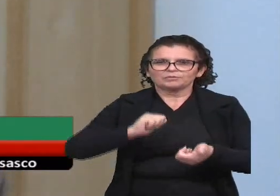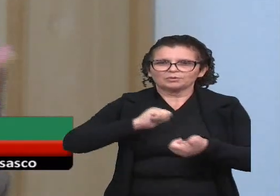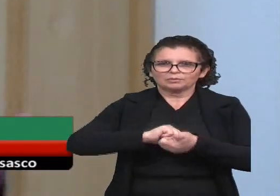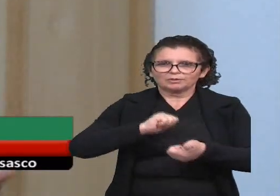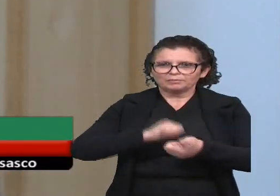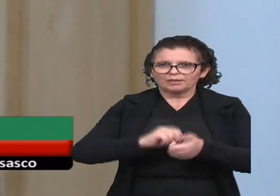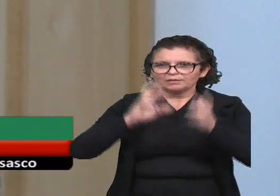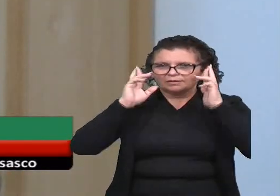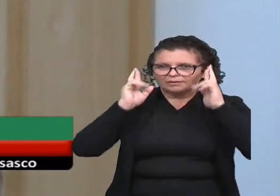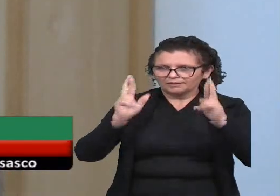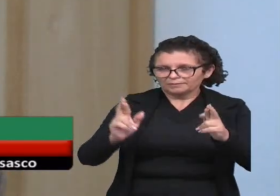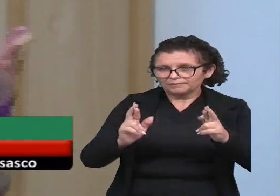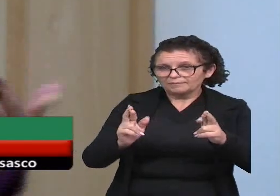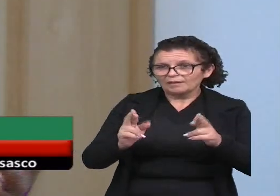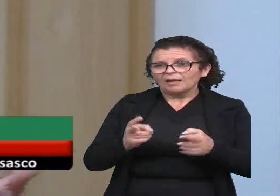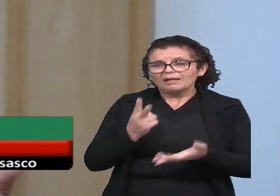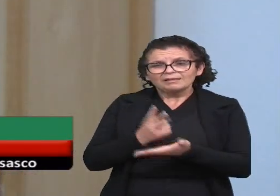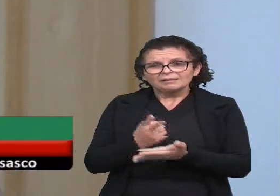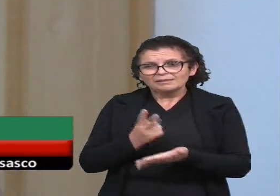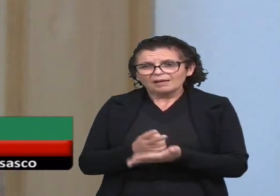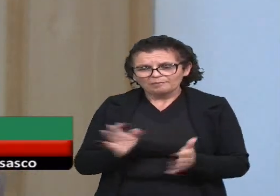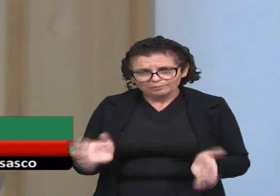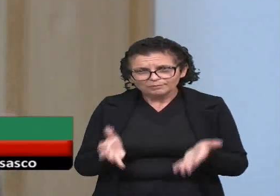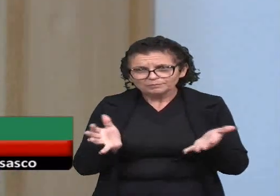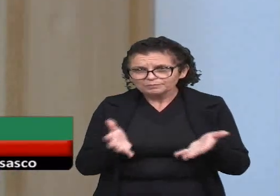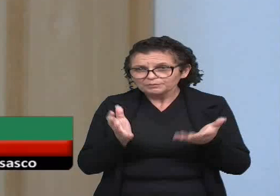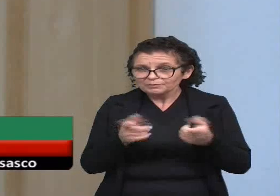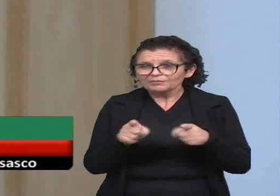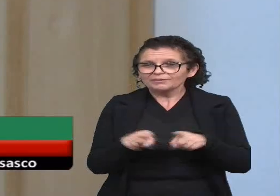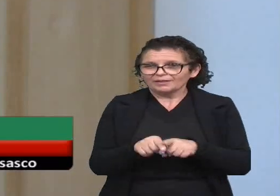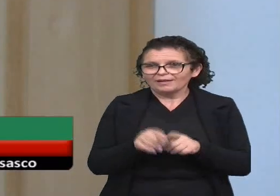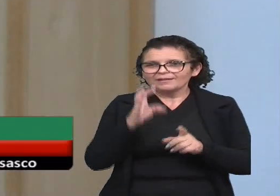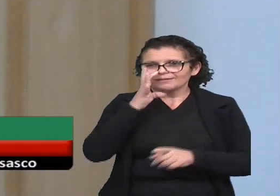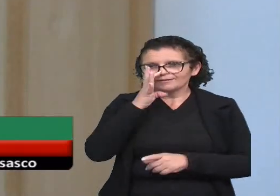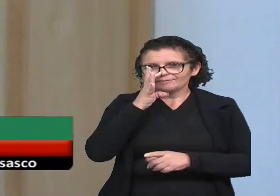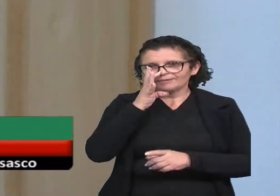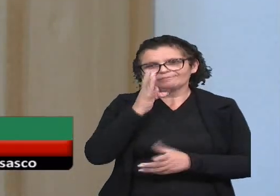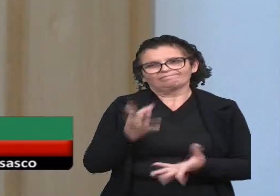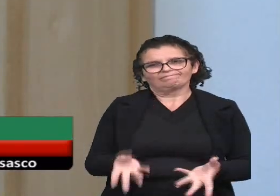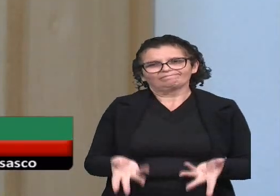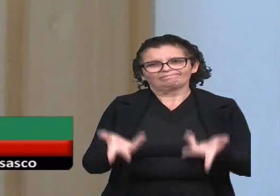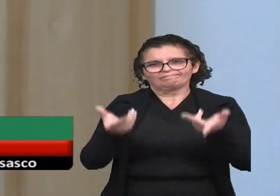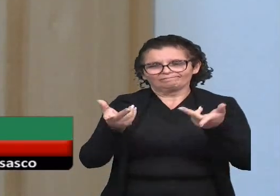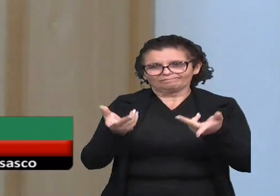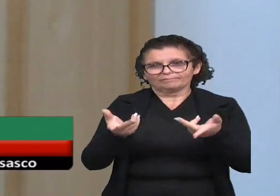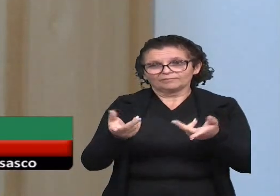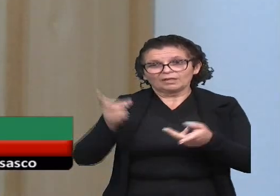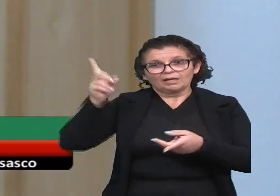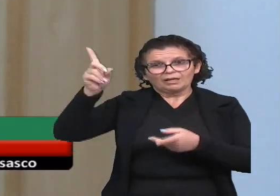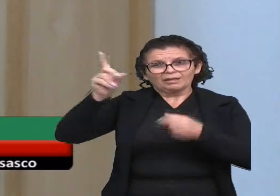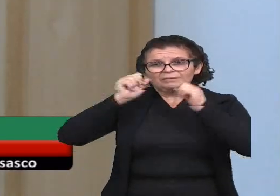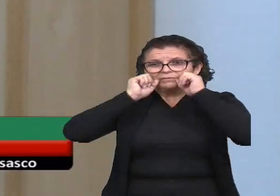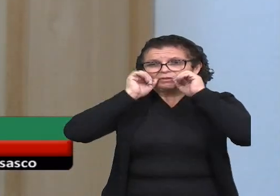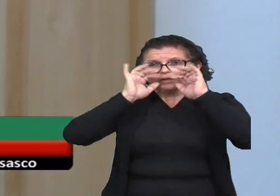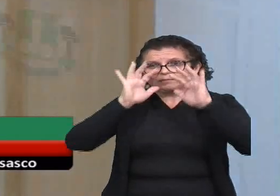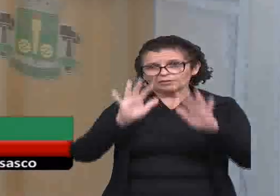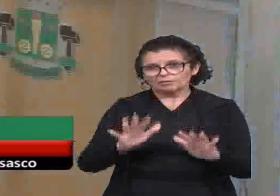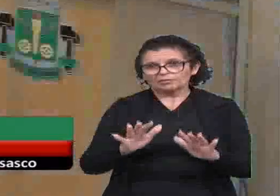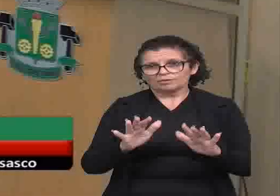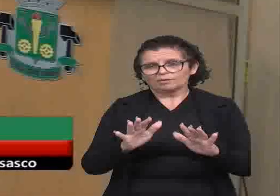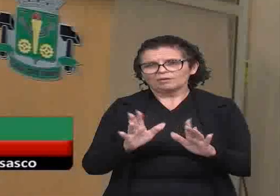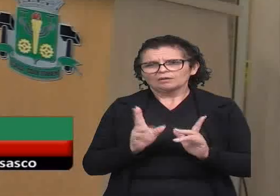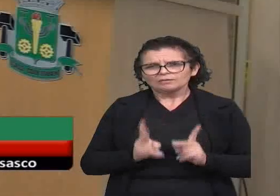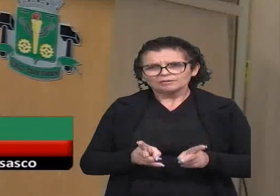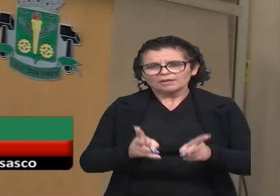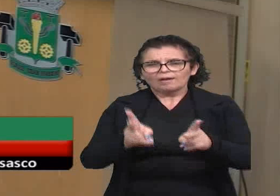qualidade, de respeito, que sempre te incentivou e que também te admira muito. Parabéns, que Deus te abençoe e continue contando